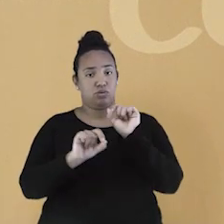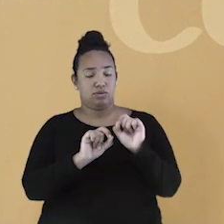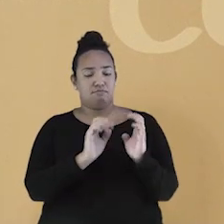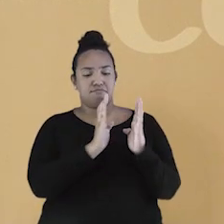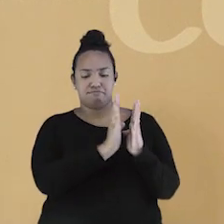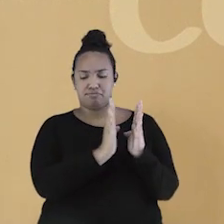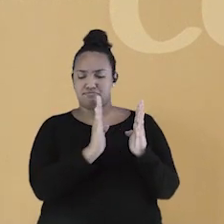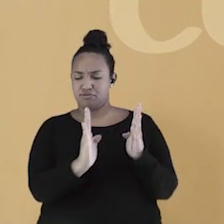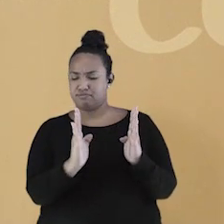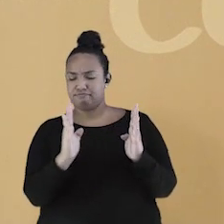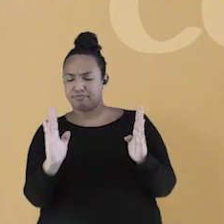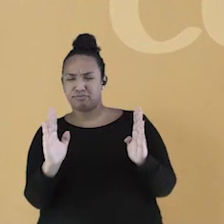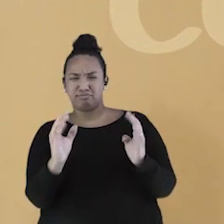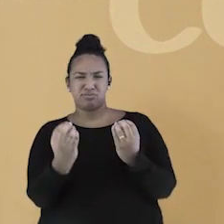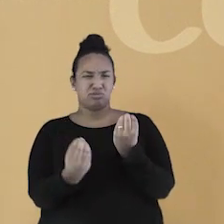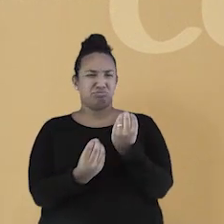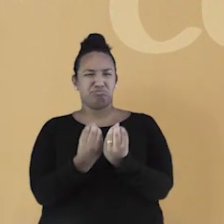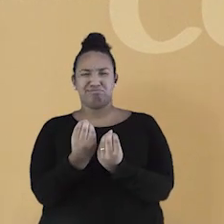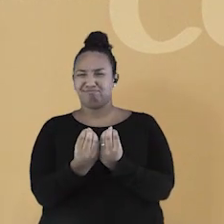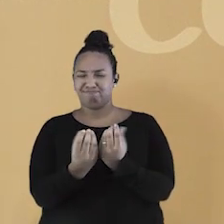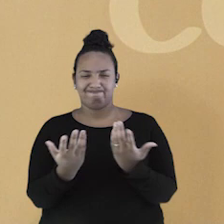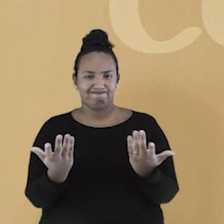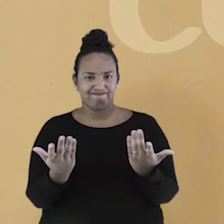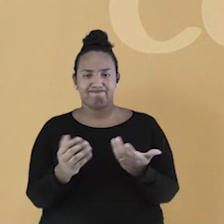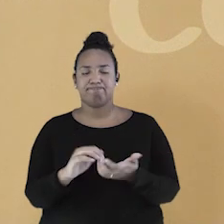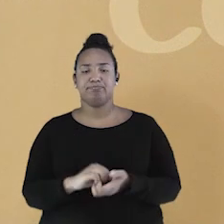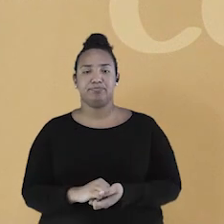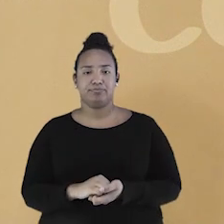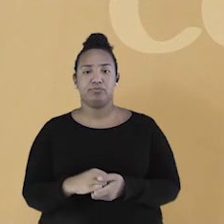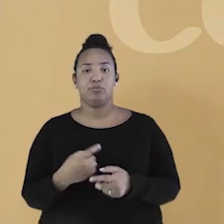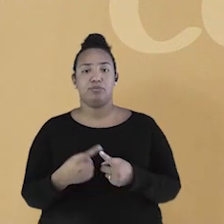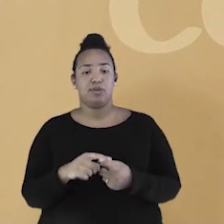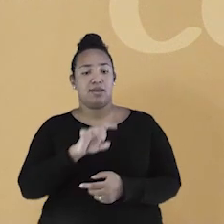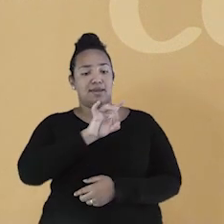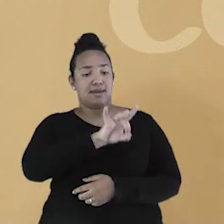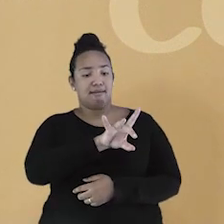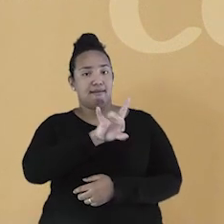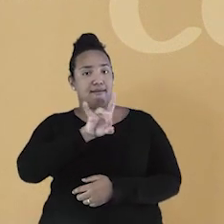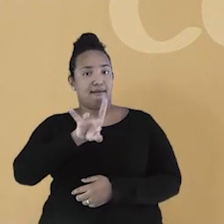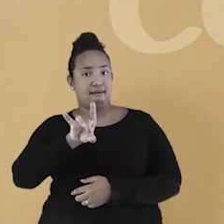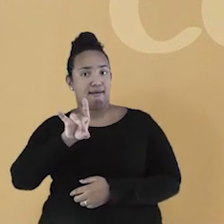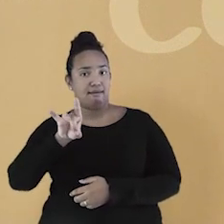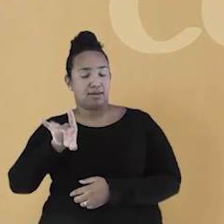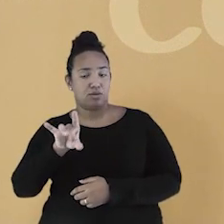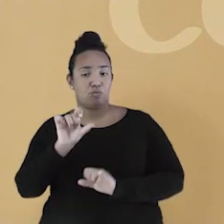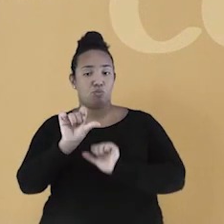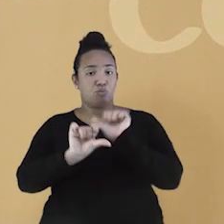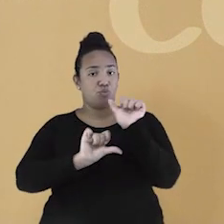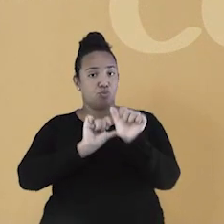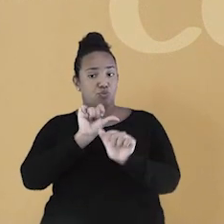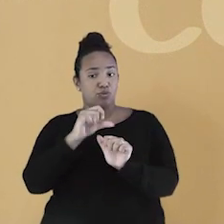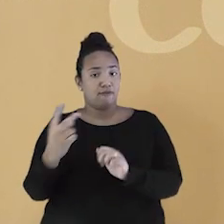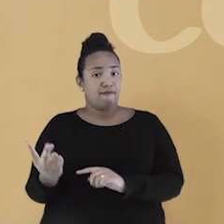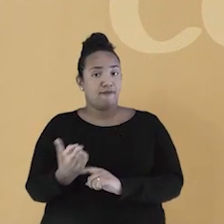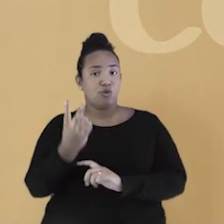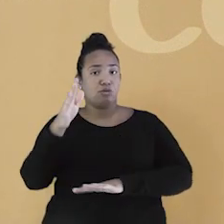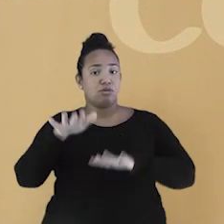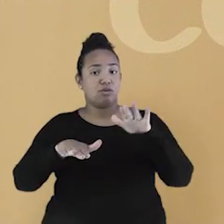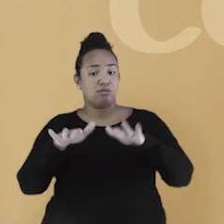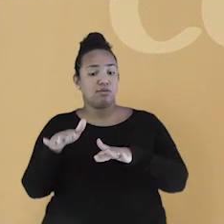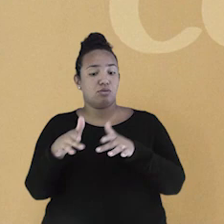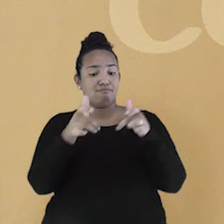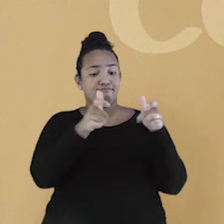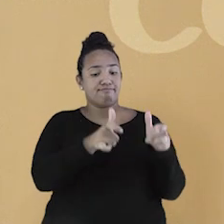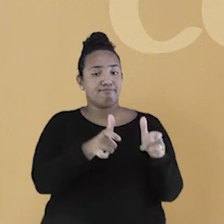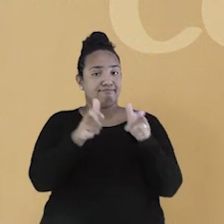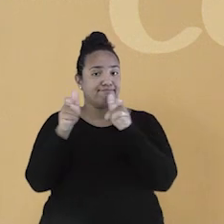assim posicional, professor? É que cada algarismo muda de valor de acordo com a posição que ele ocupa em determinado